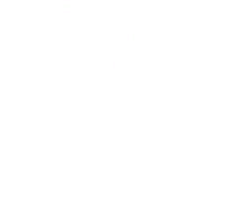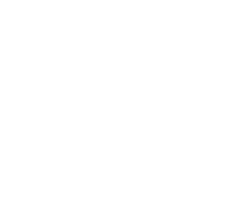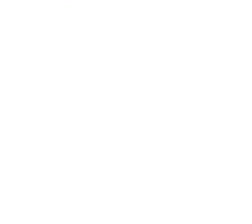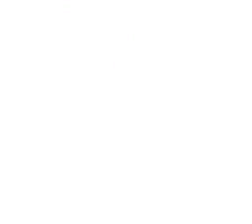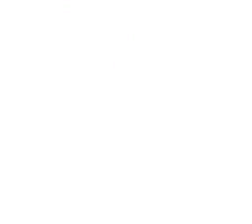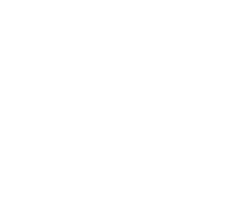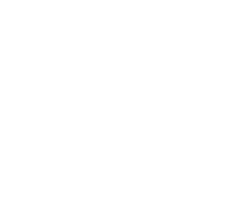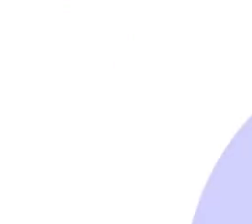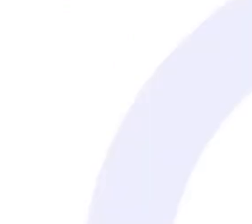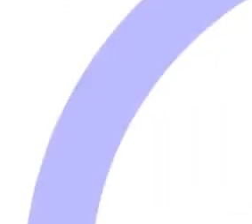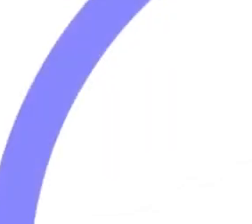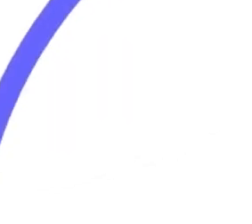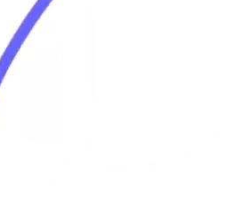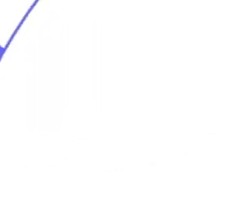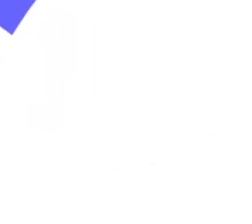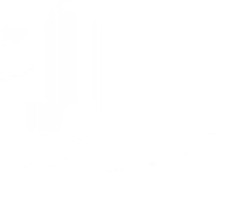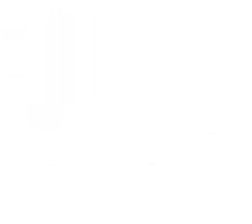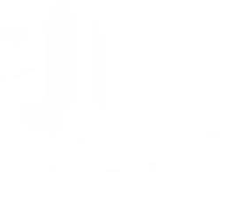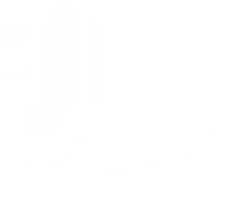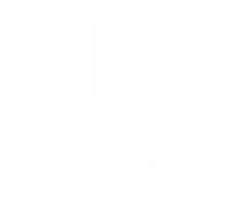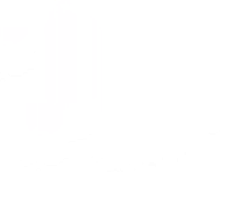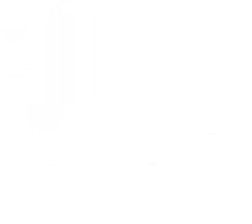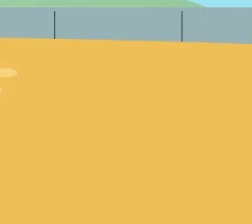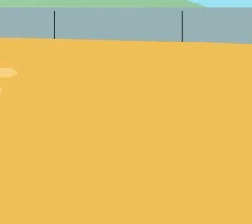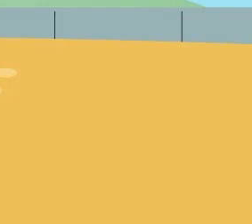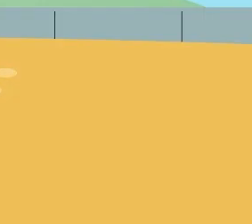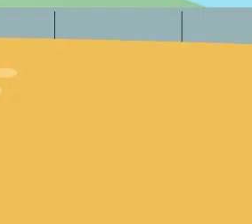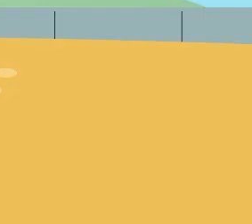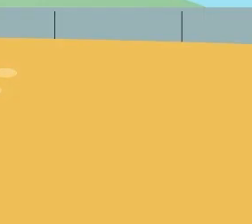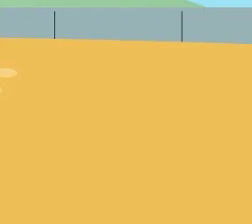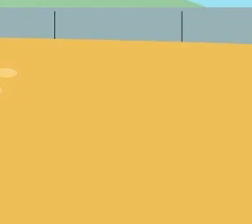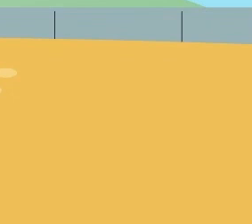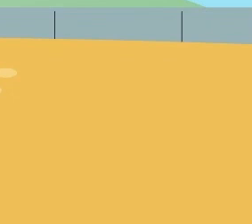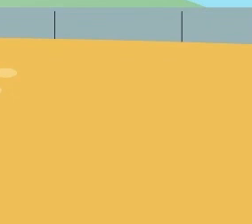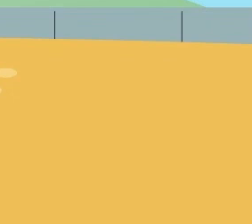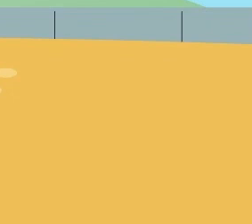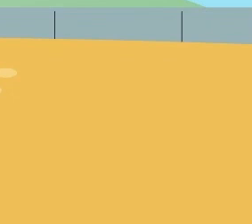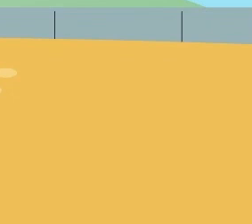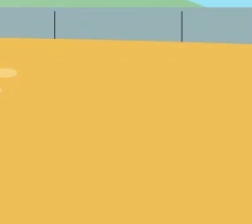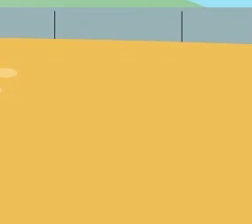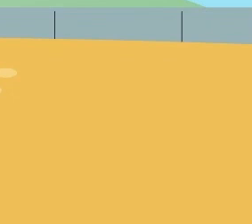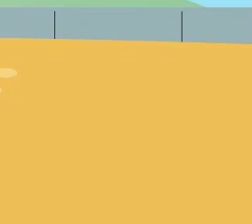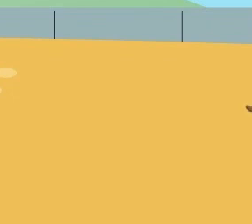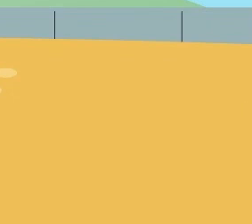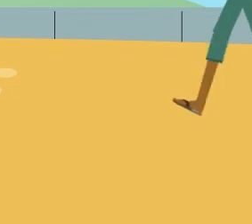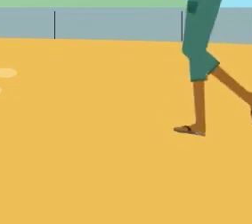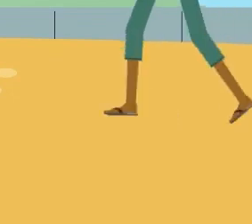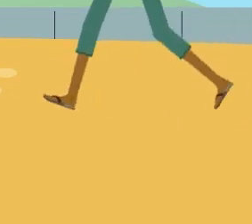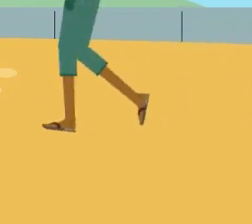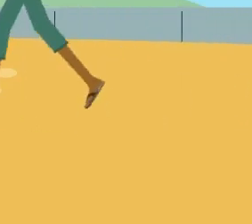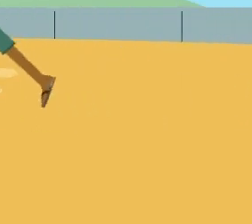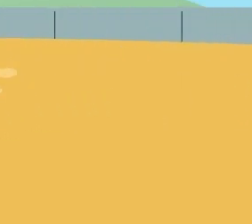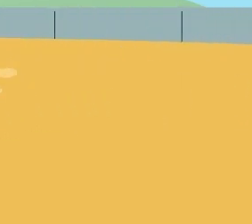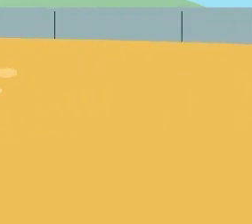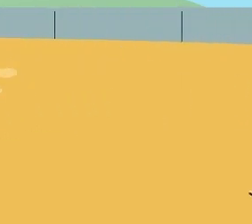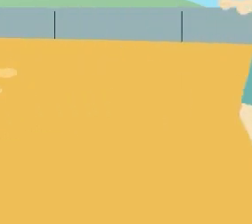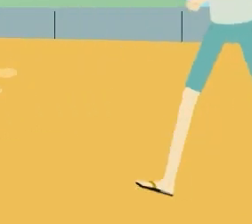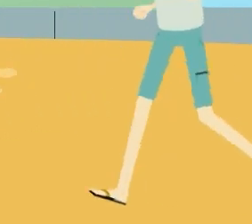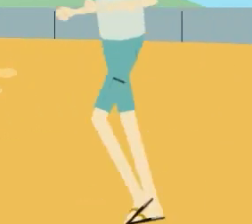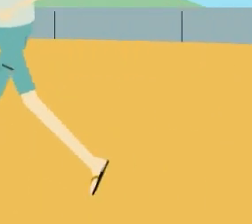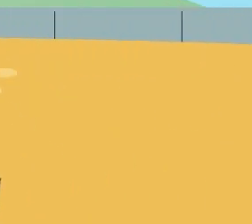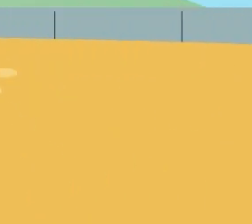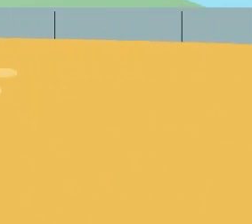e aí e aí é uma pequena parte de nossa vida reflete o sino